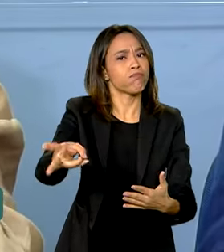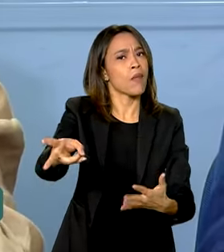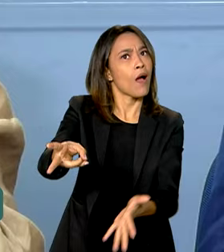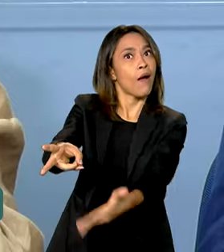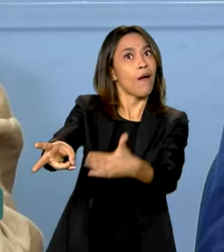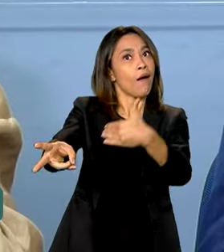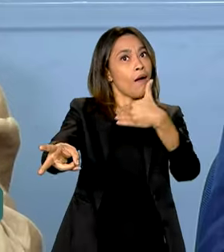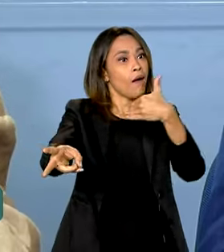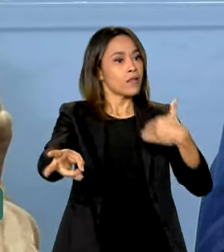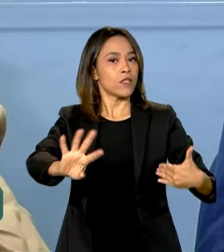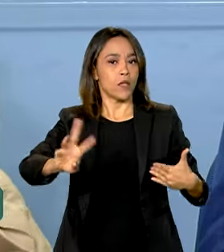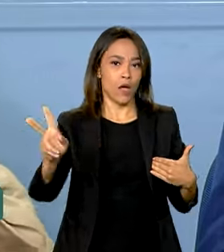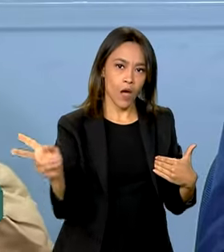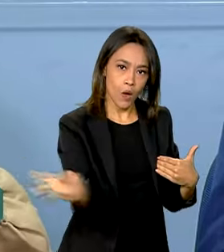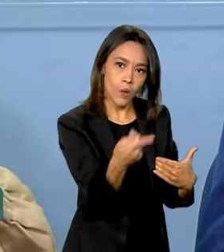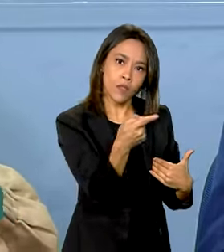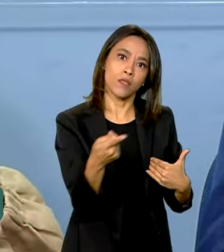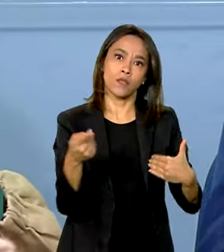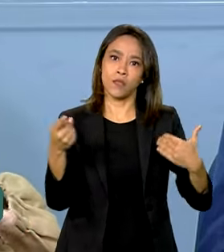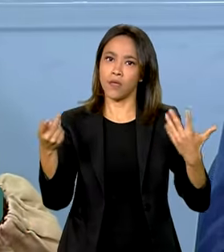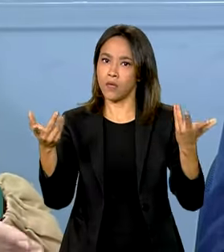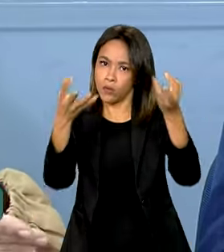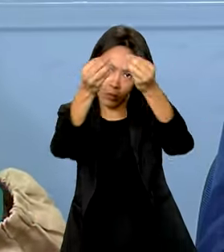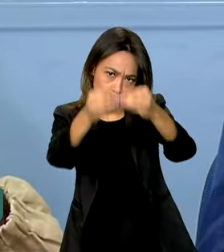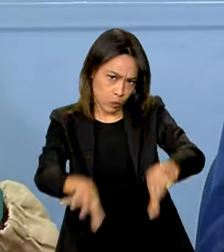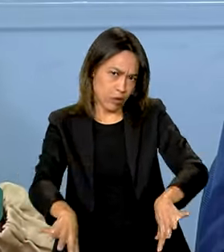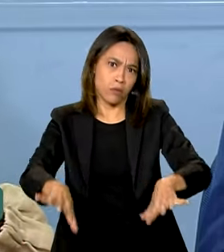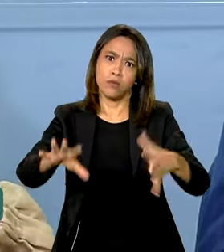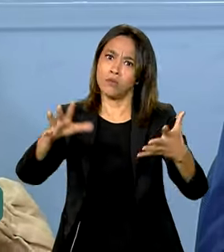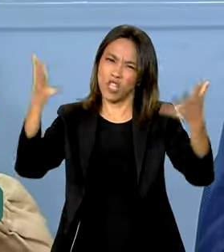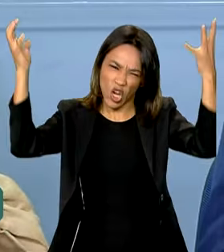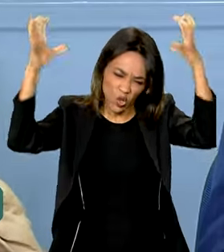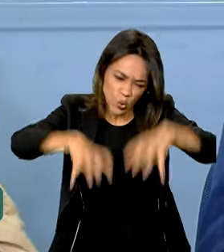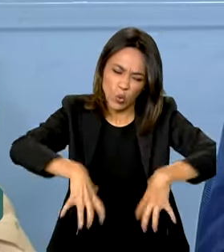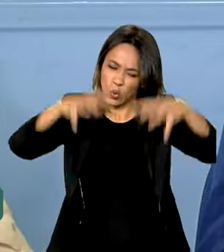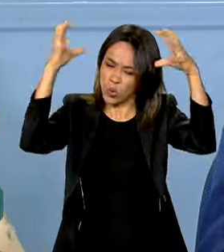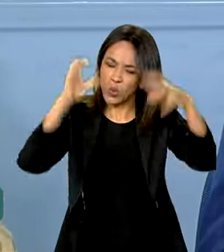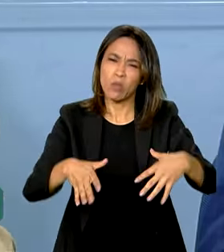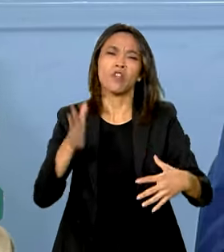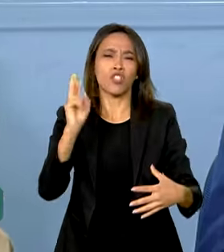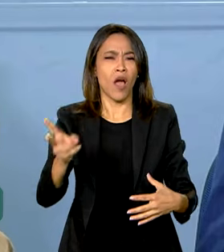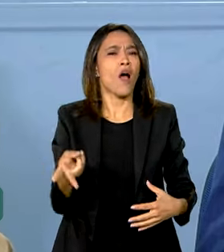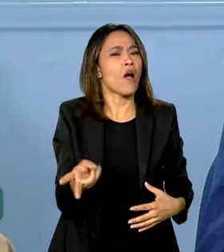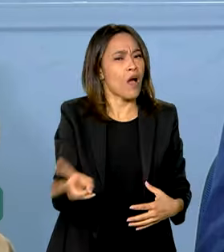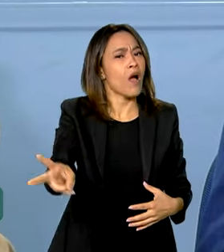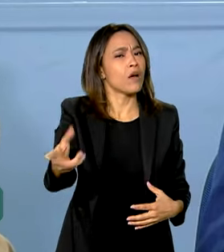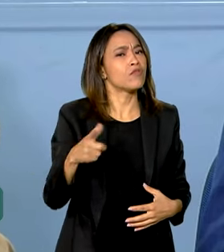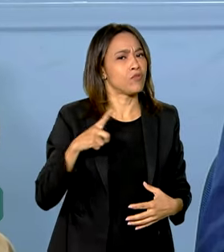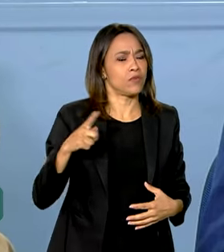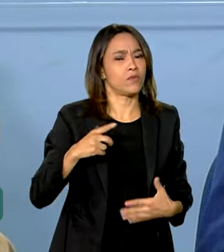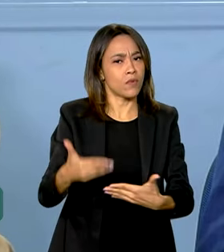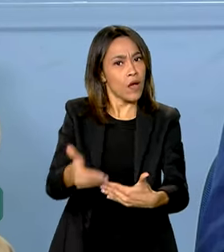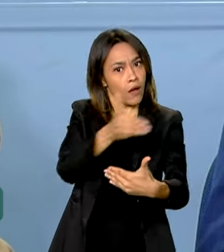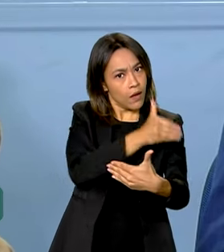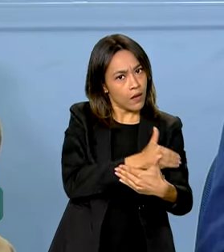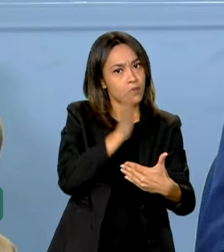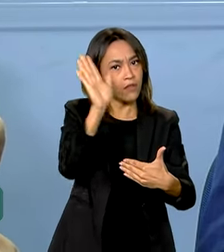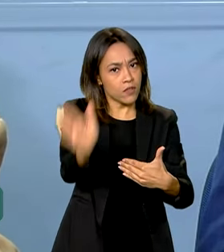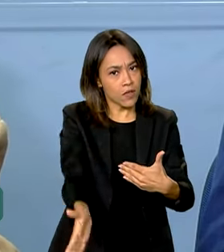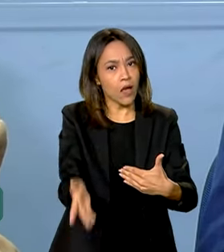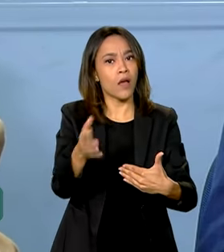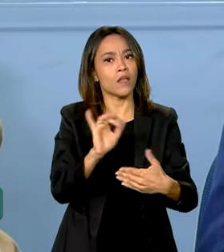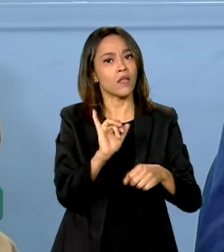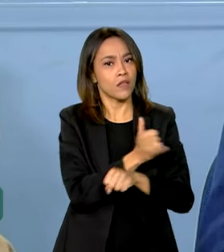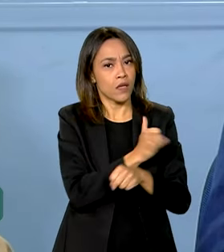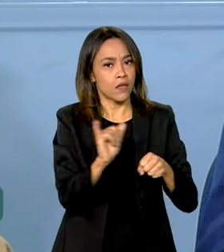do desastre ambiental, dessa grande inundação, no caso das ações